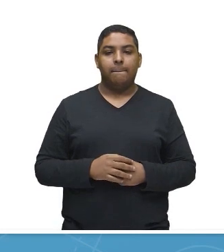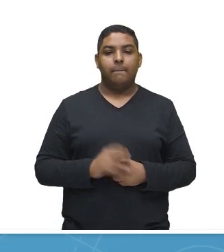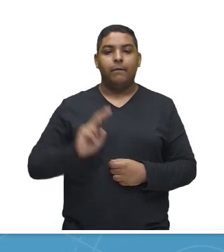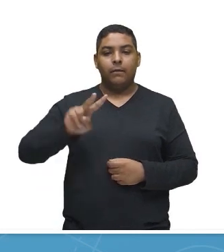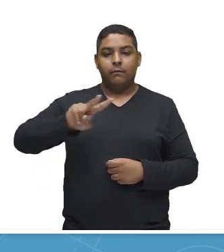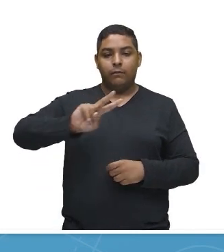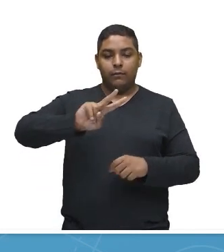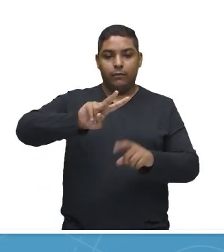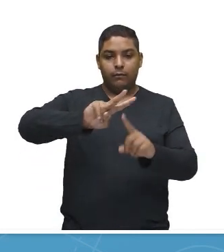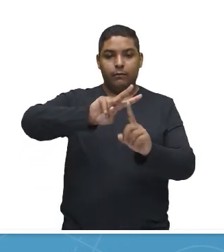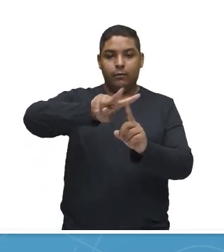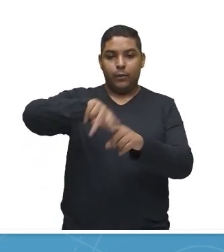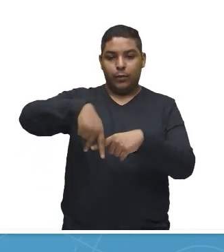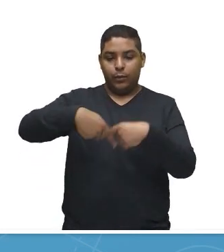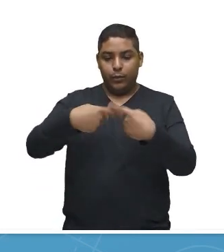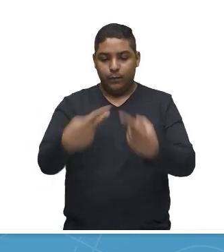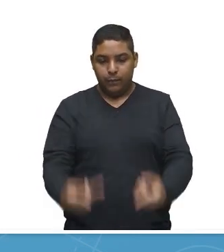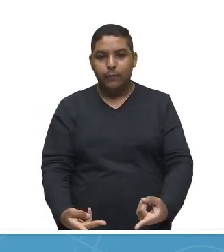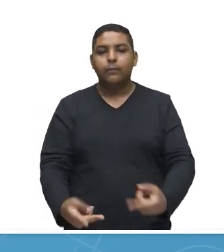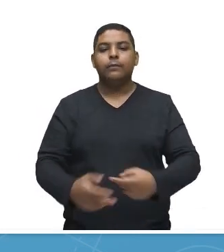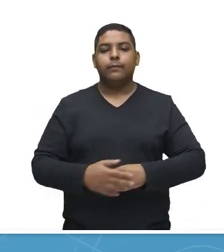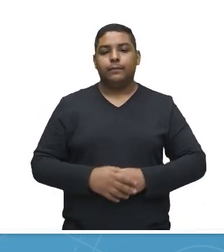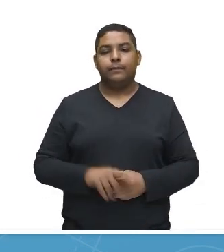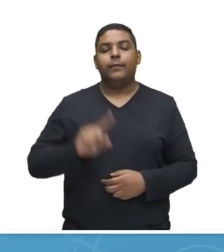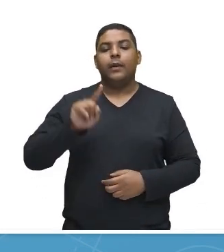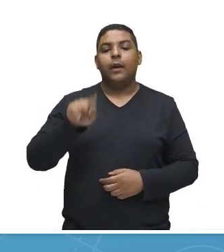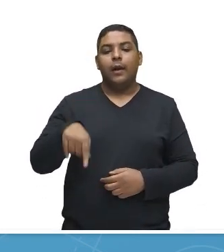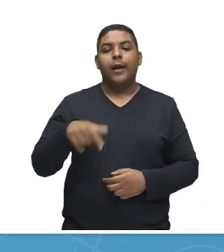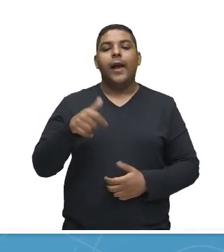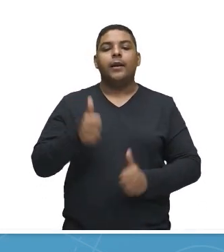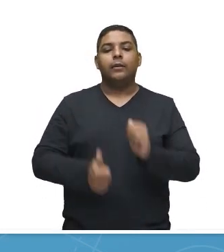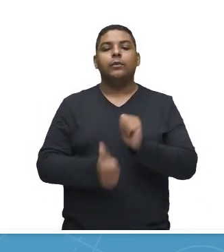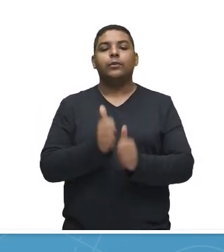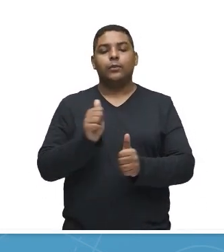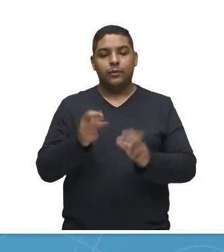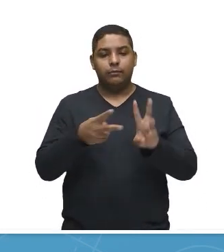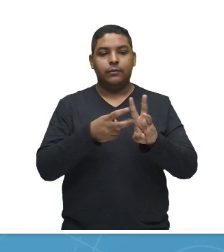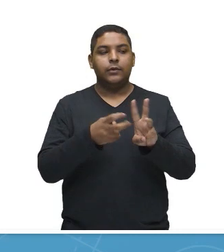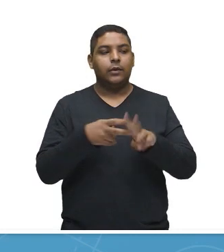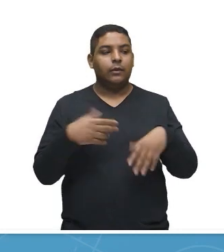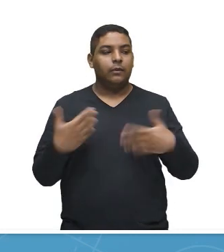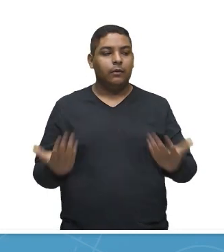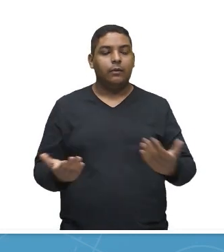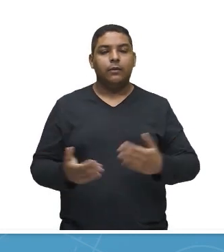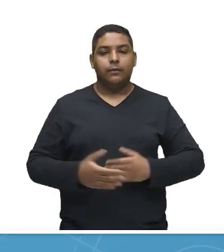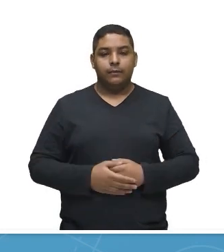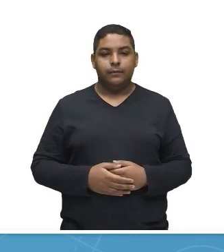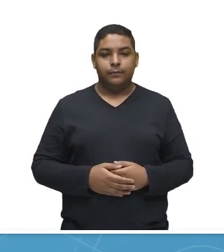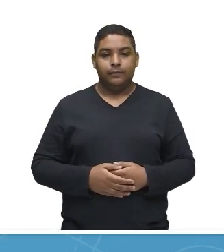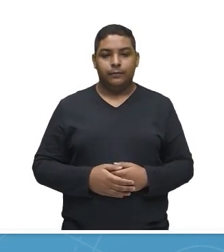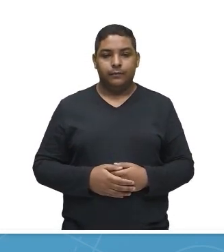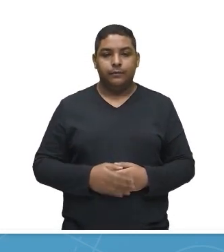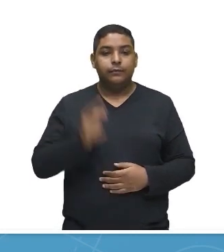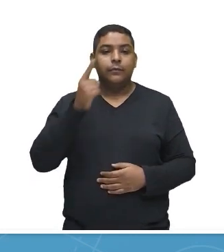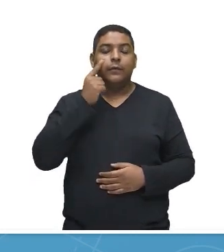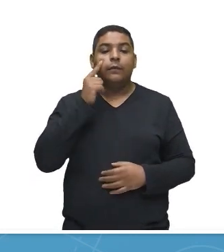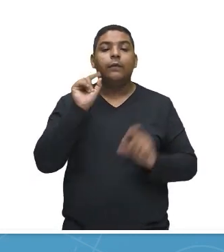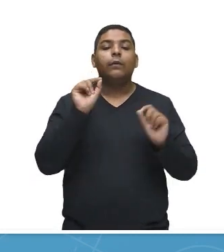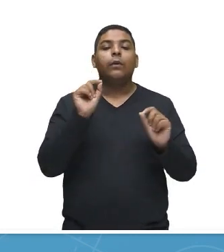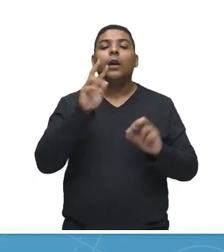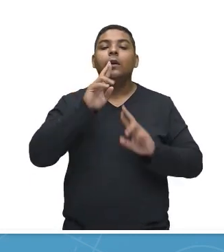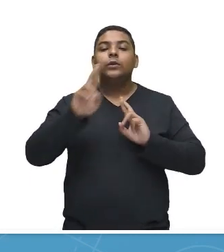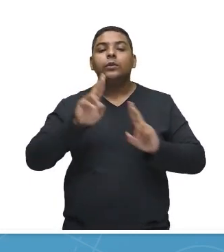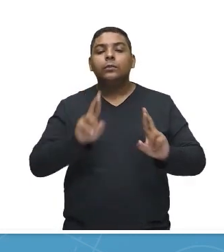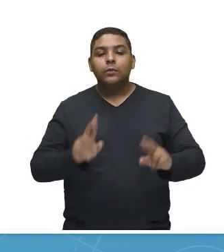chão. Qual é a luta corporal? Muito bem. Então, vamos lá ver o que vocês